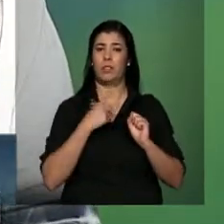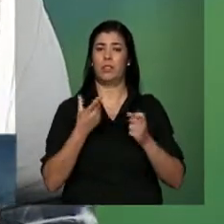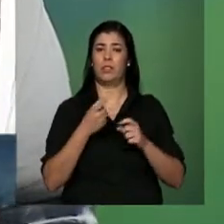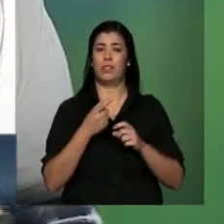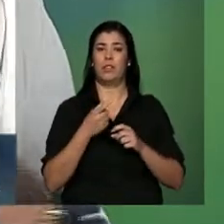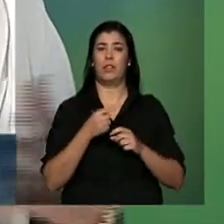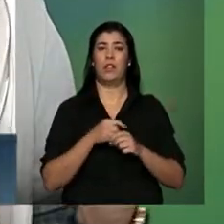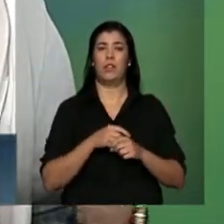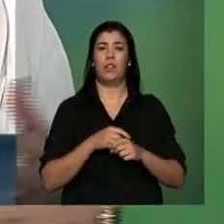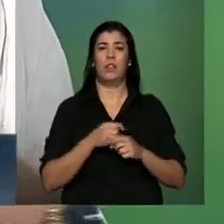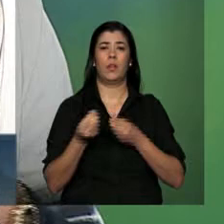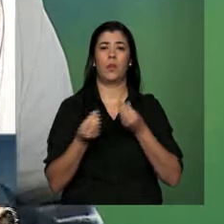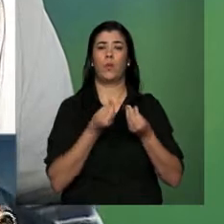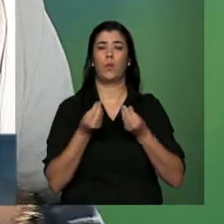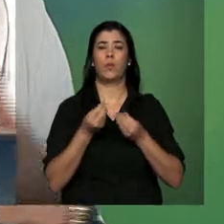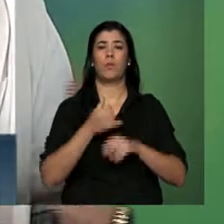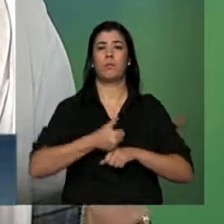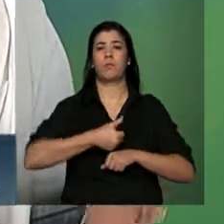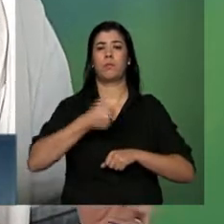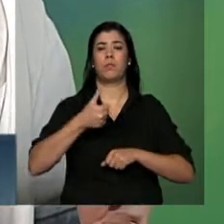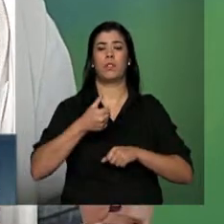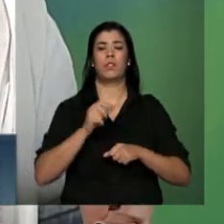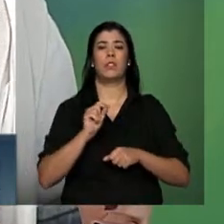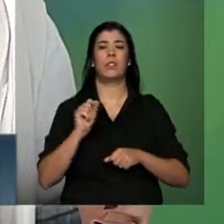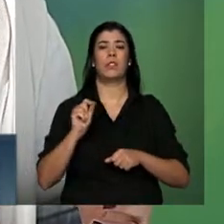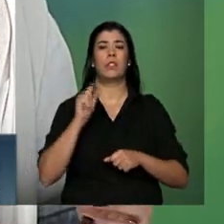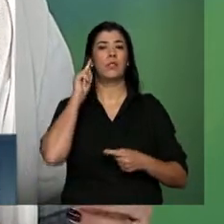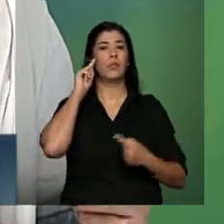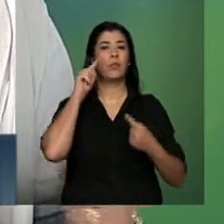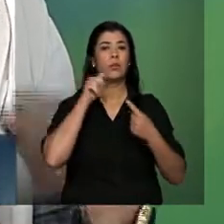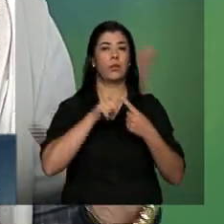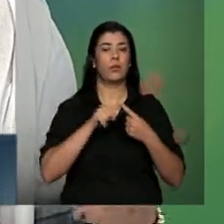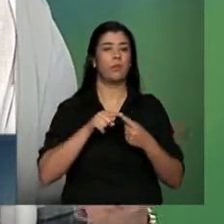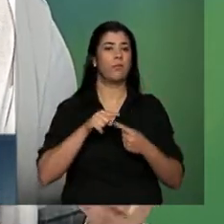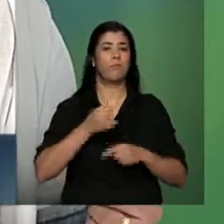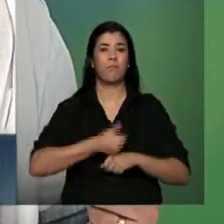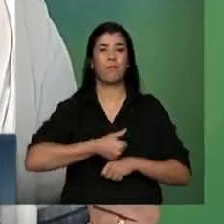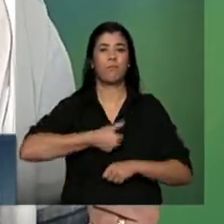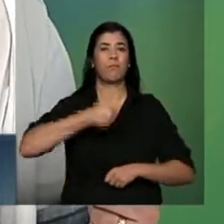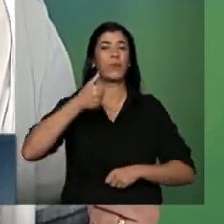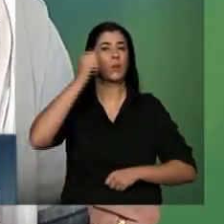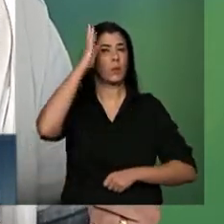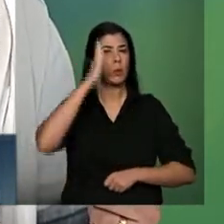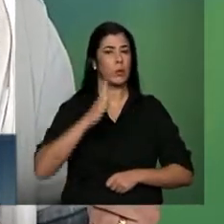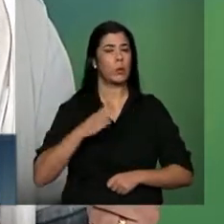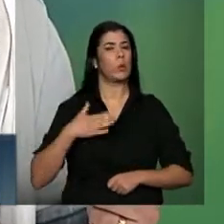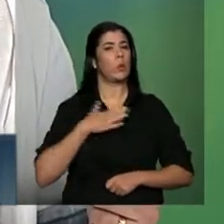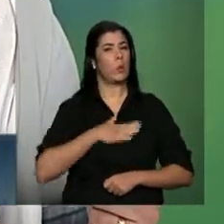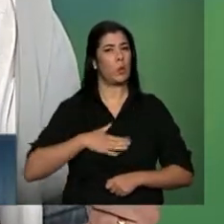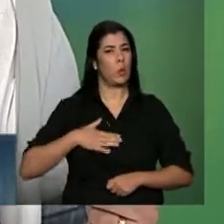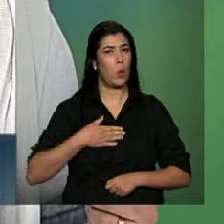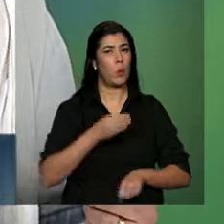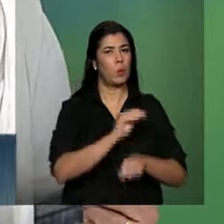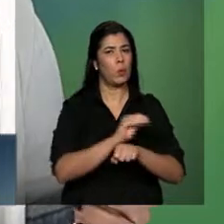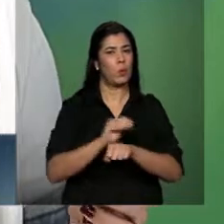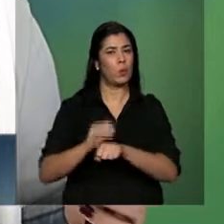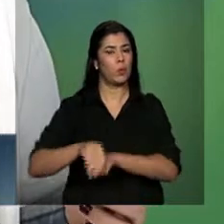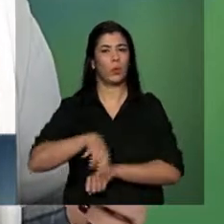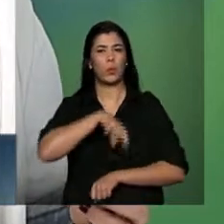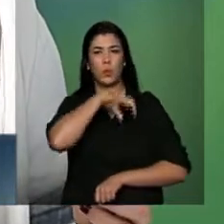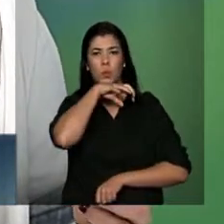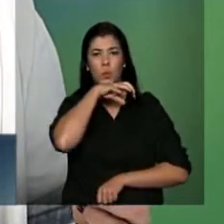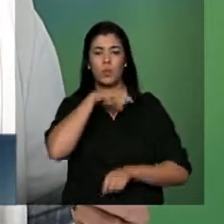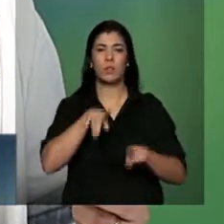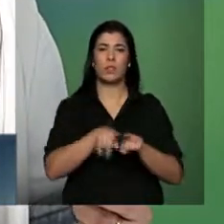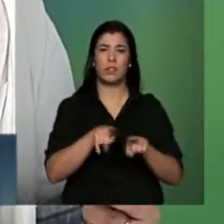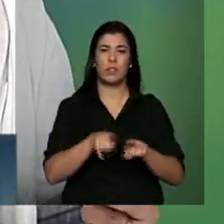já que hoje é notoriamente visto o quanto os brasileiros gostam de animais domésticos, então isso também vai